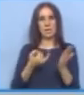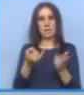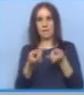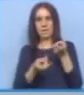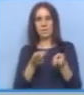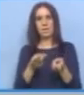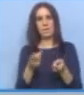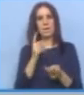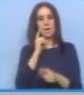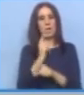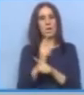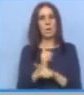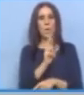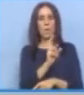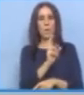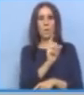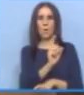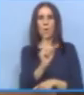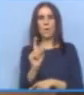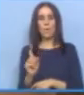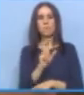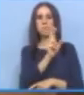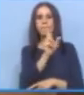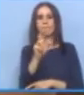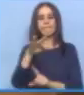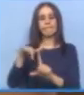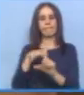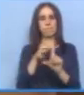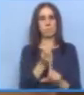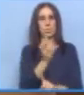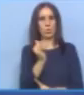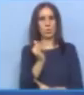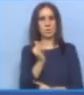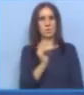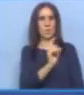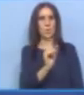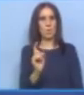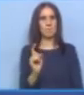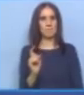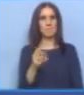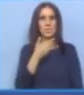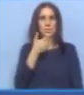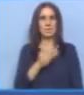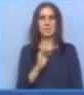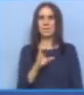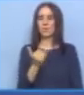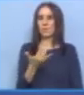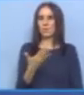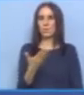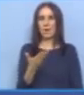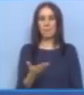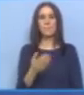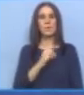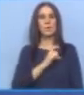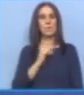envio dos apóstolos, dos 12 apóstolos. Começámos por uma experiência concreta de envio neste século XXI. O padre